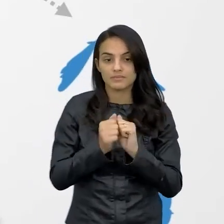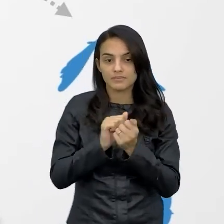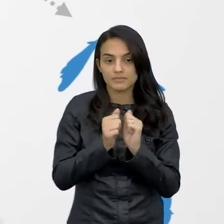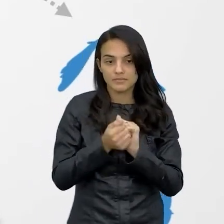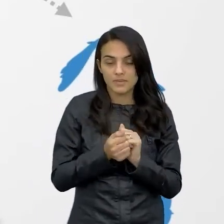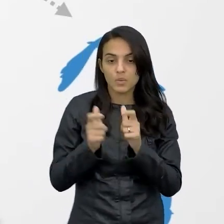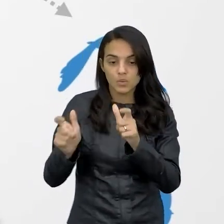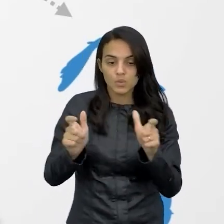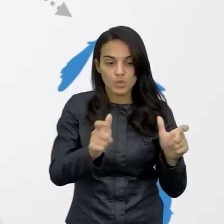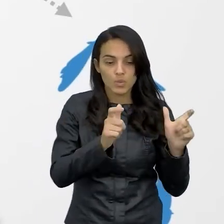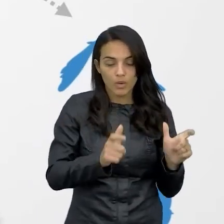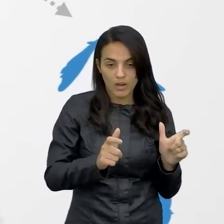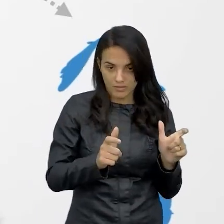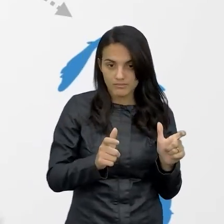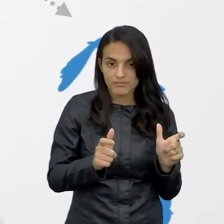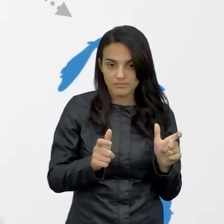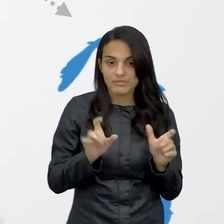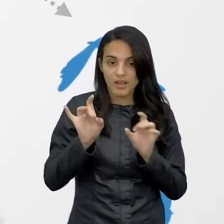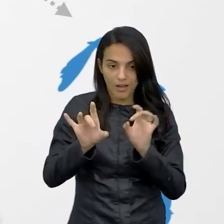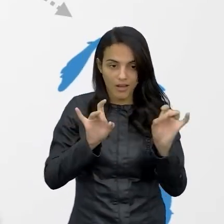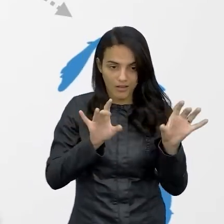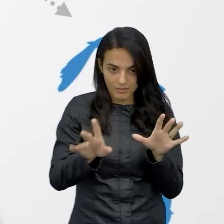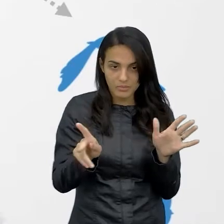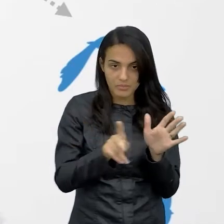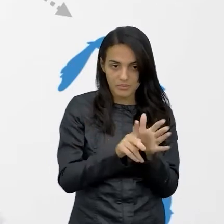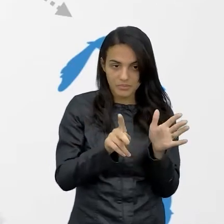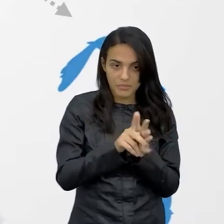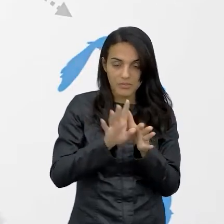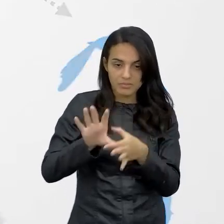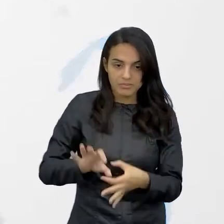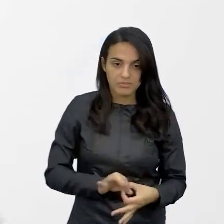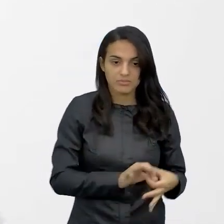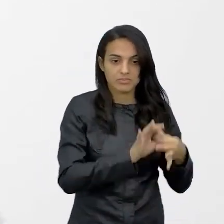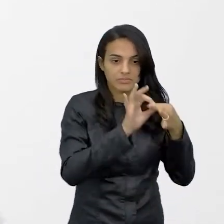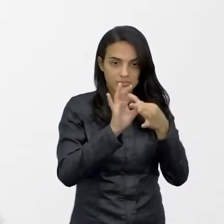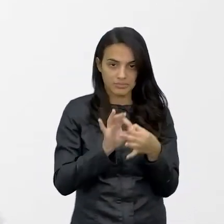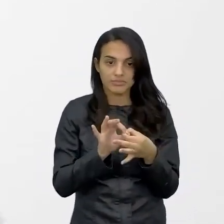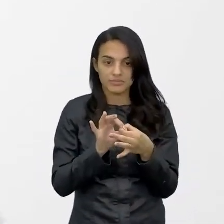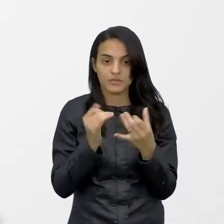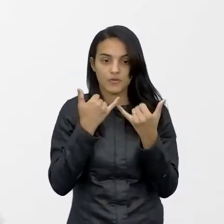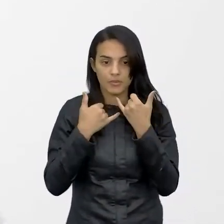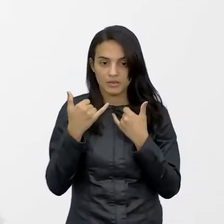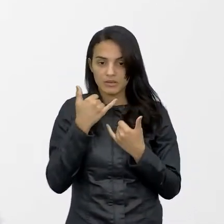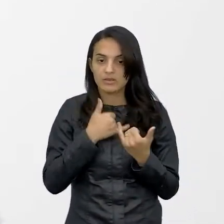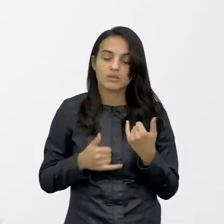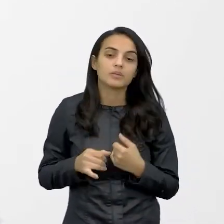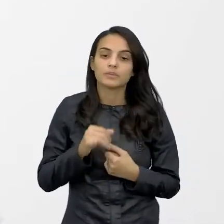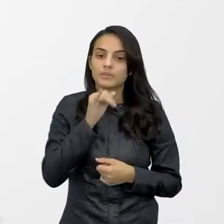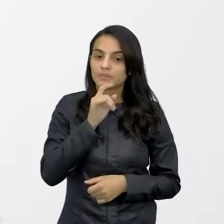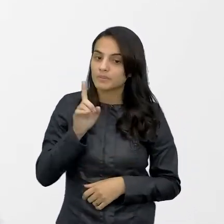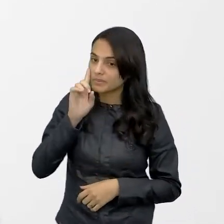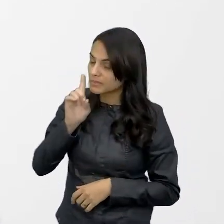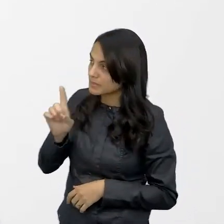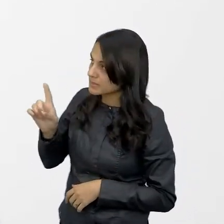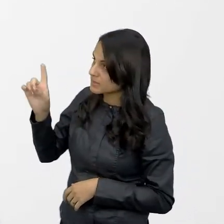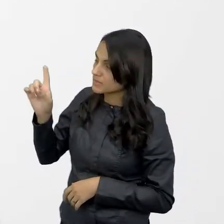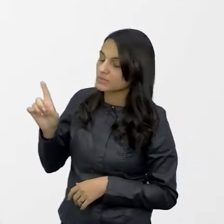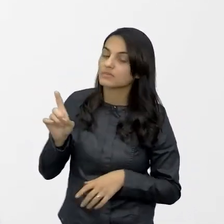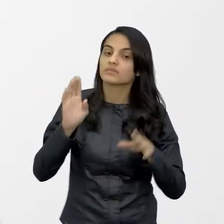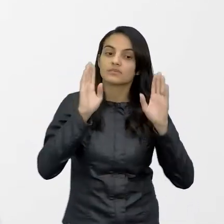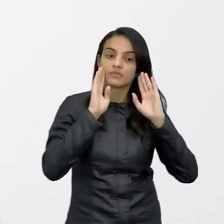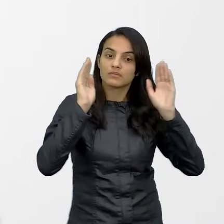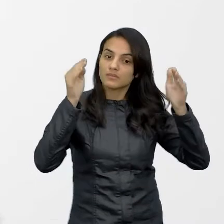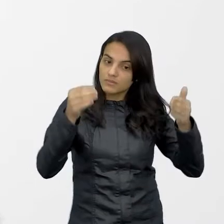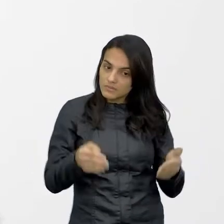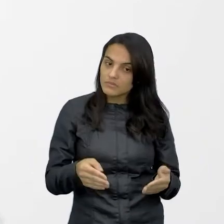seus ambientes locais, de acordo com o seu próprio conjunto de instruções. Sem a coordenação centralizada e com um